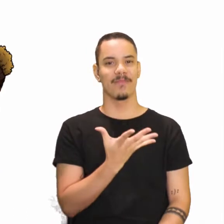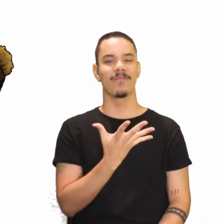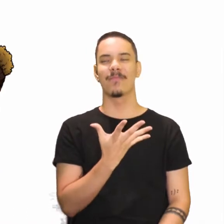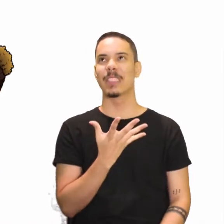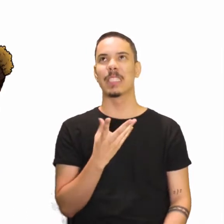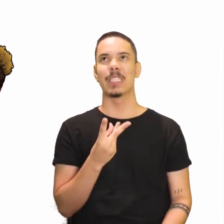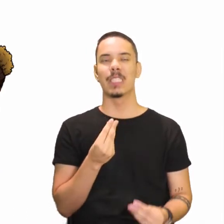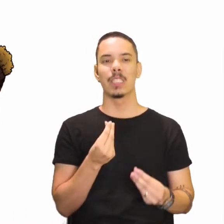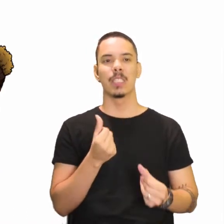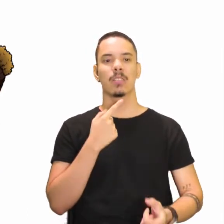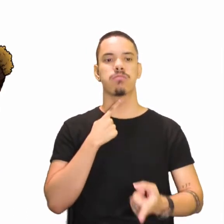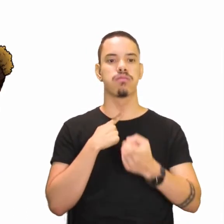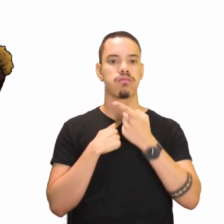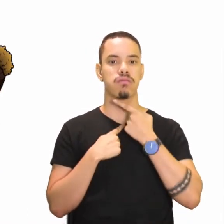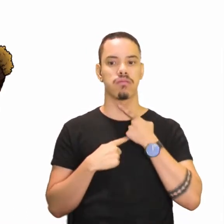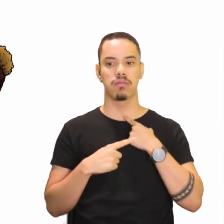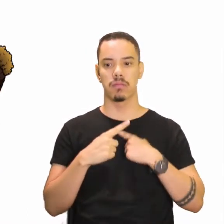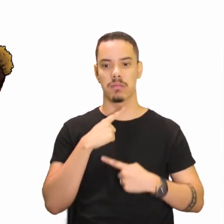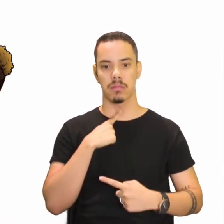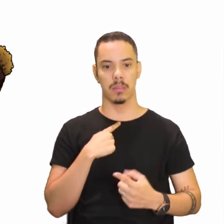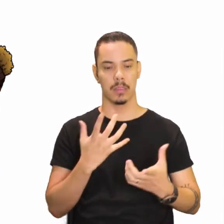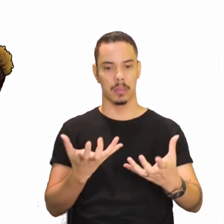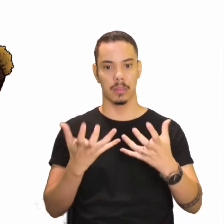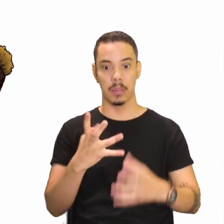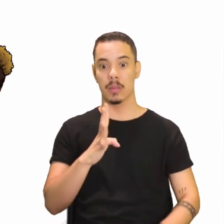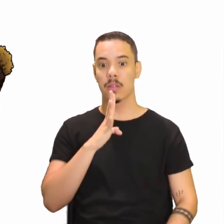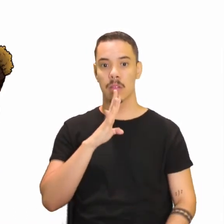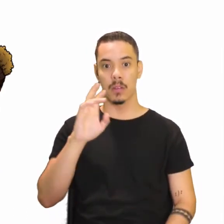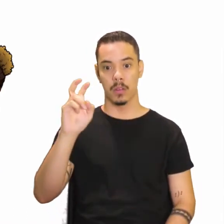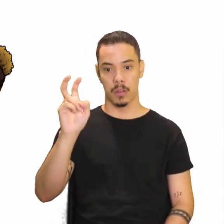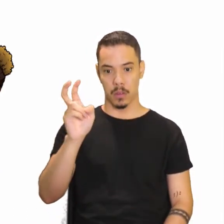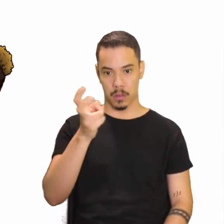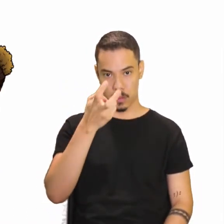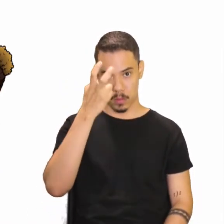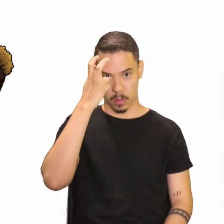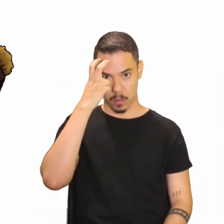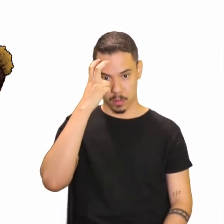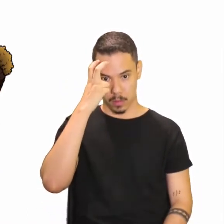afim de conhecer a cultura